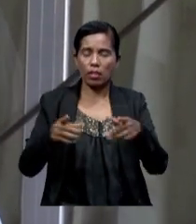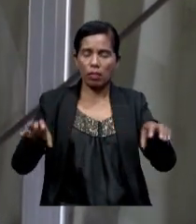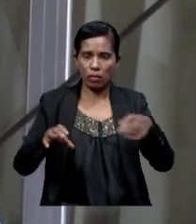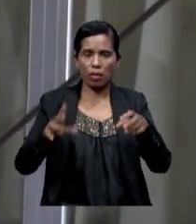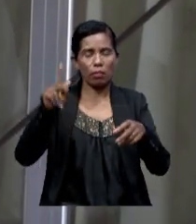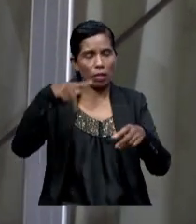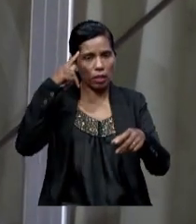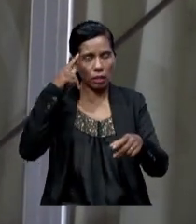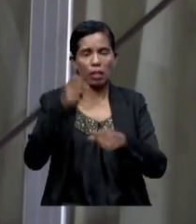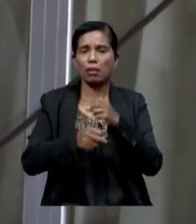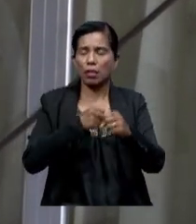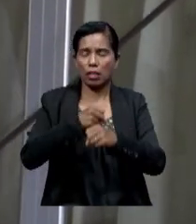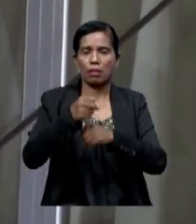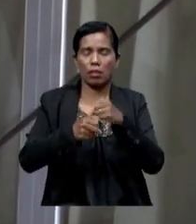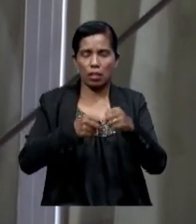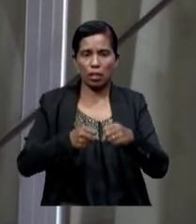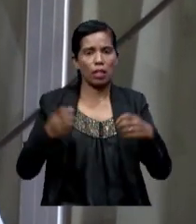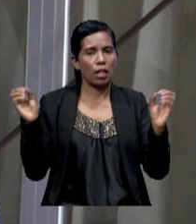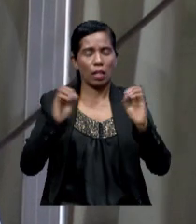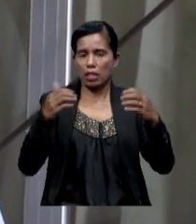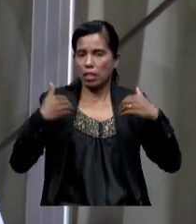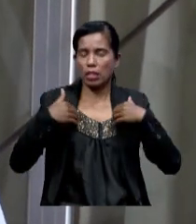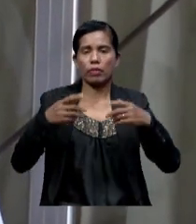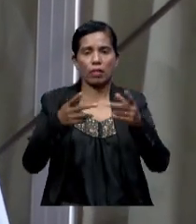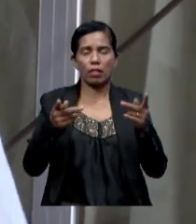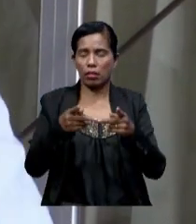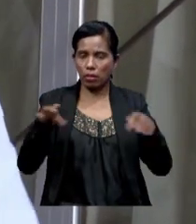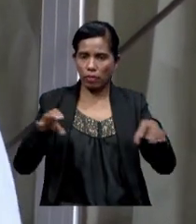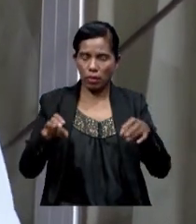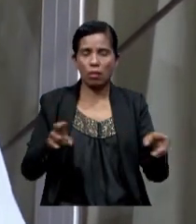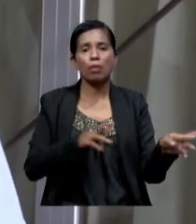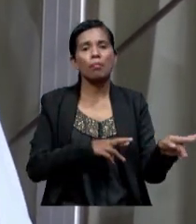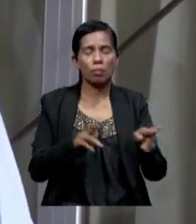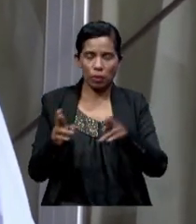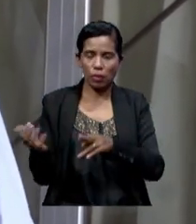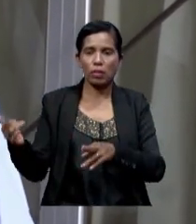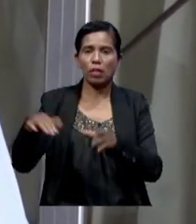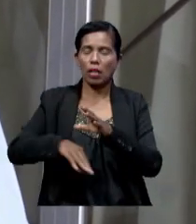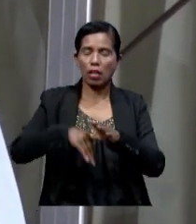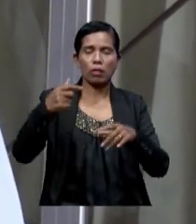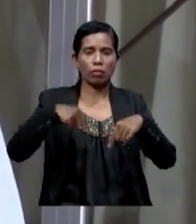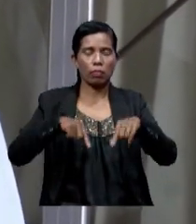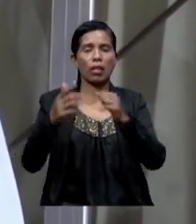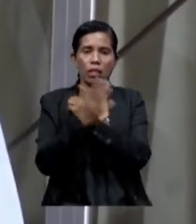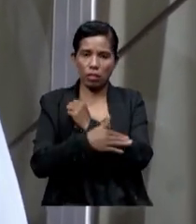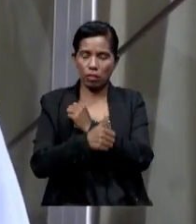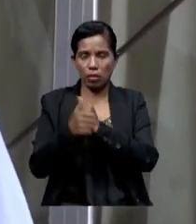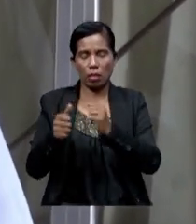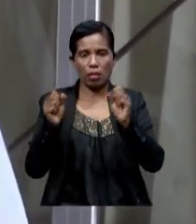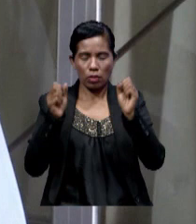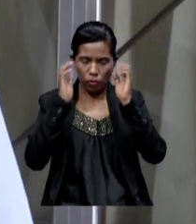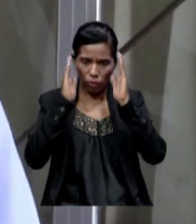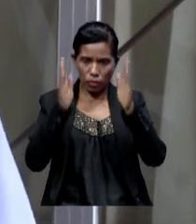ne ve que tinha batina até de que campo trabalho e dan é pronto se ira sai ho disti ho intenção ainda cada ato